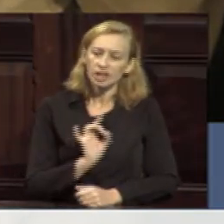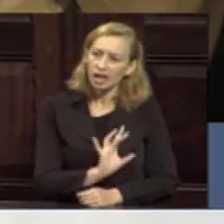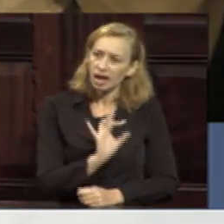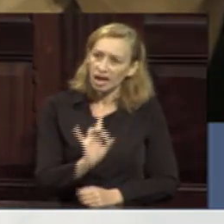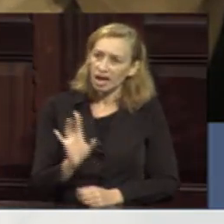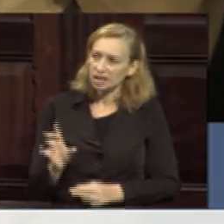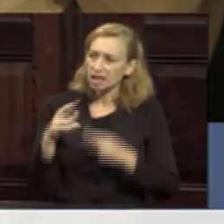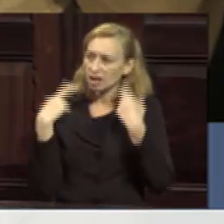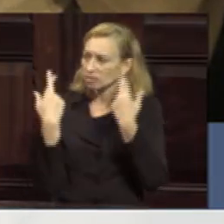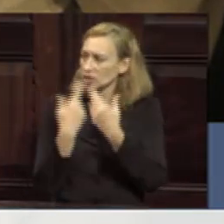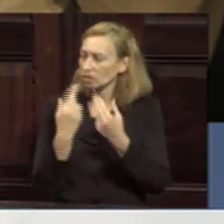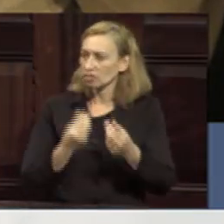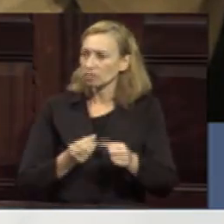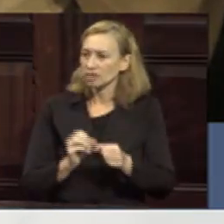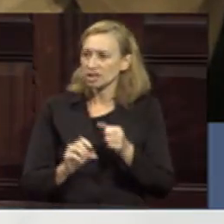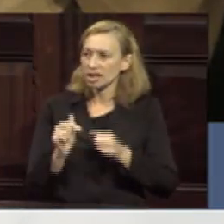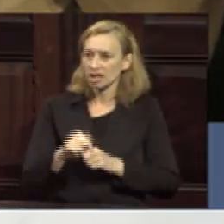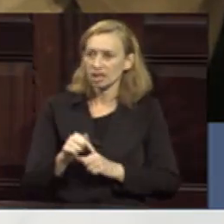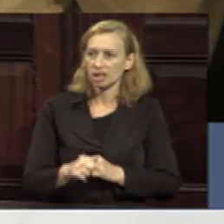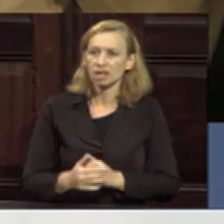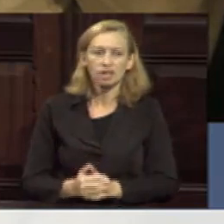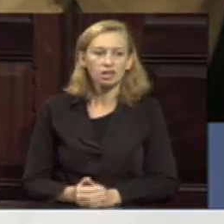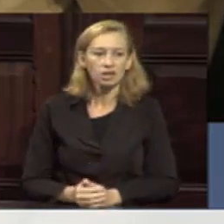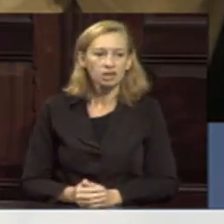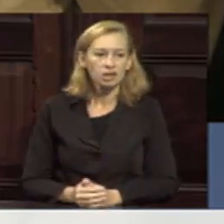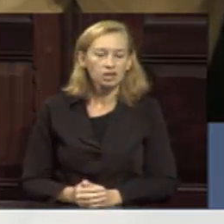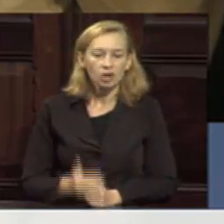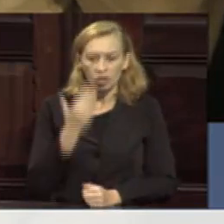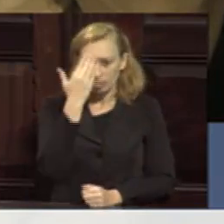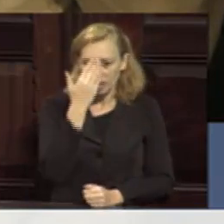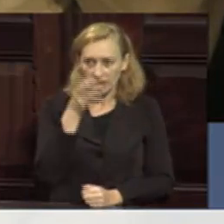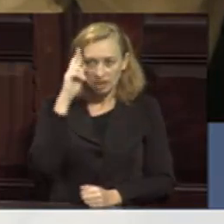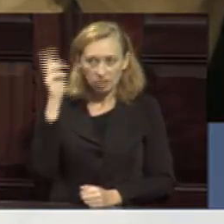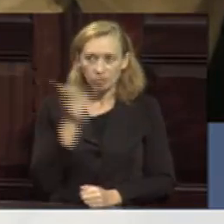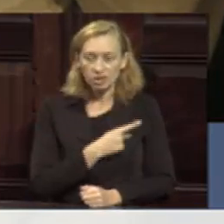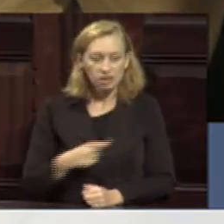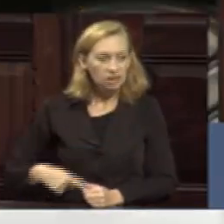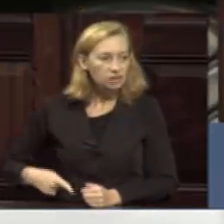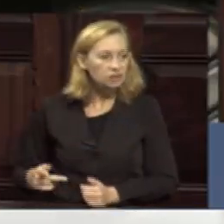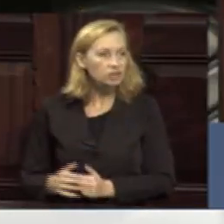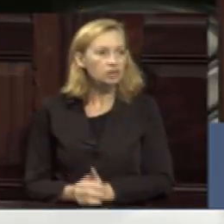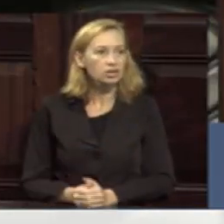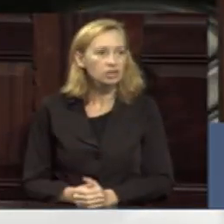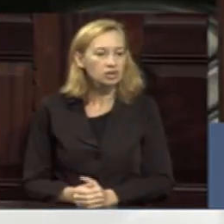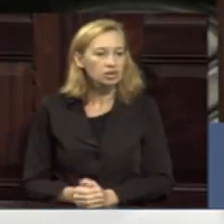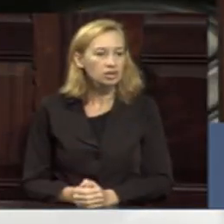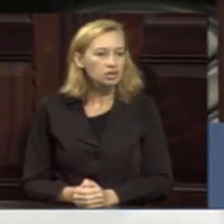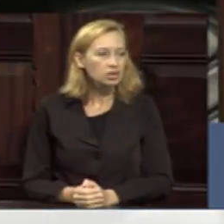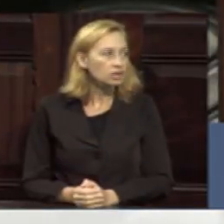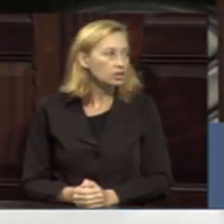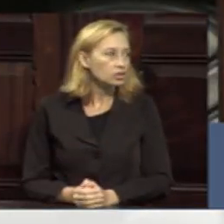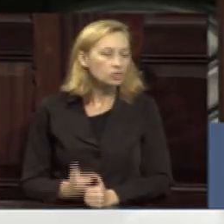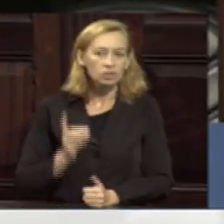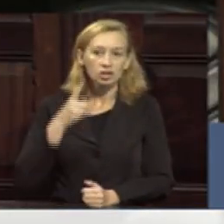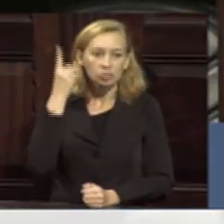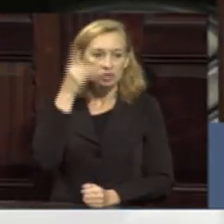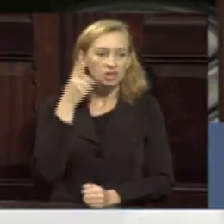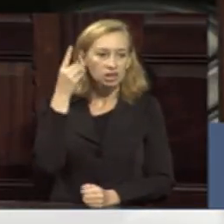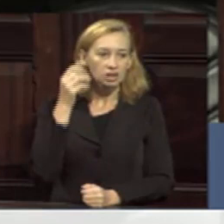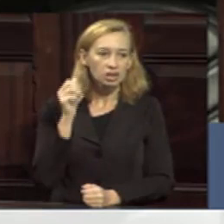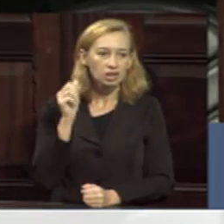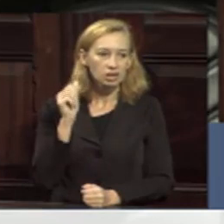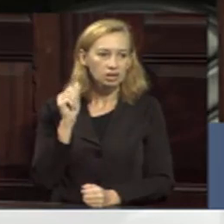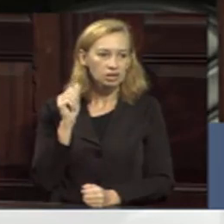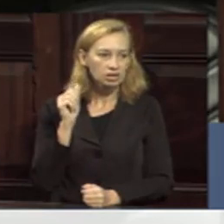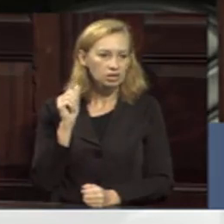o pessoal concordar, eu me somo a isso aí. Obrigado, senhora presidente. Com a palavra, o deputado